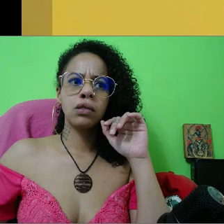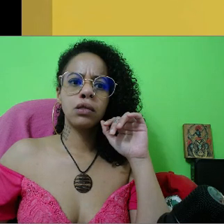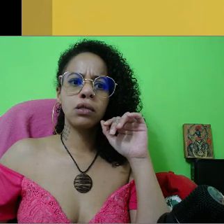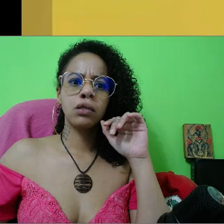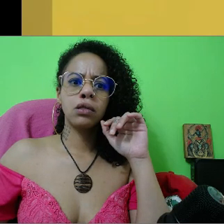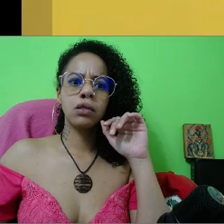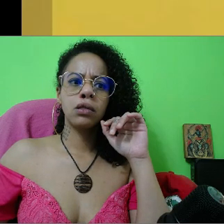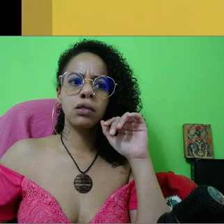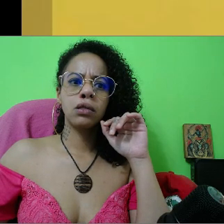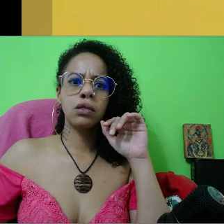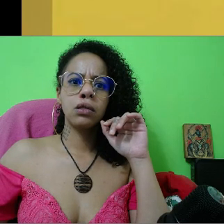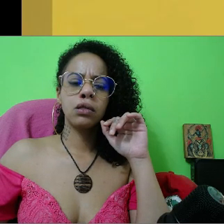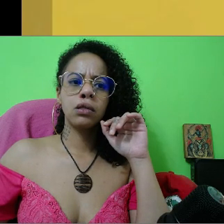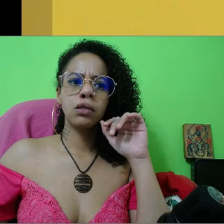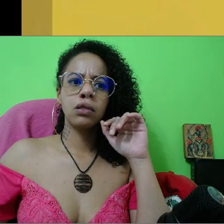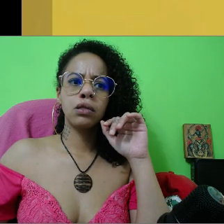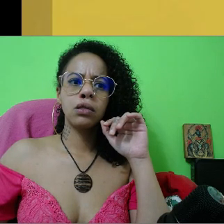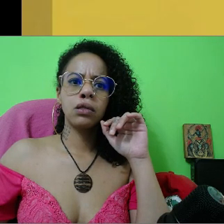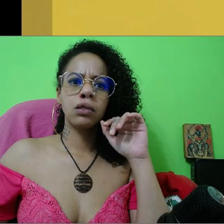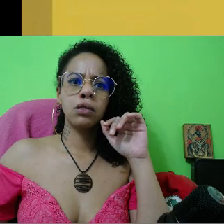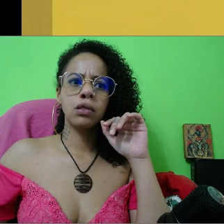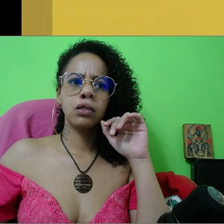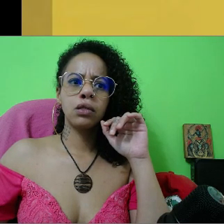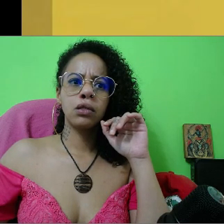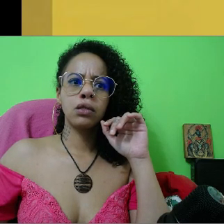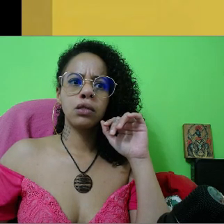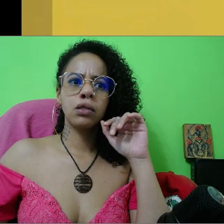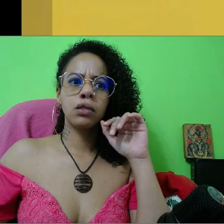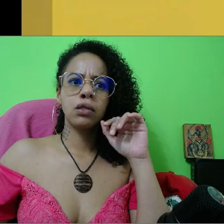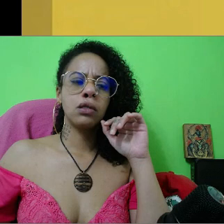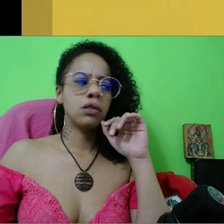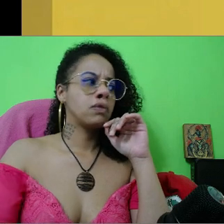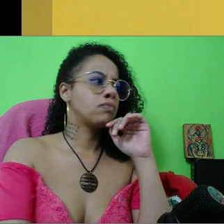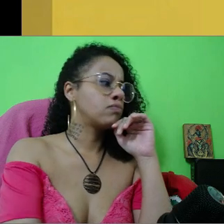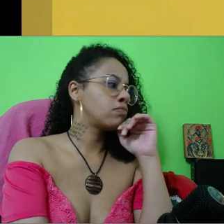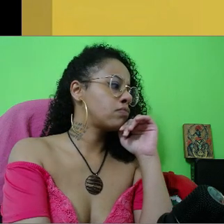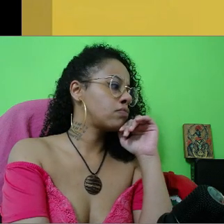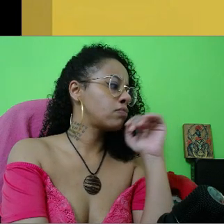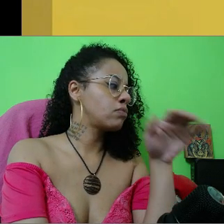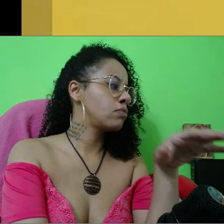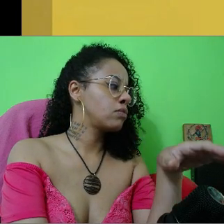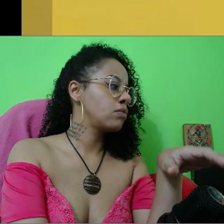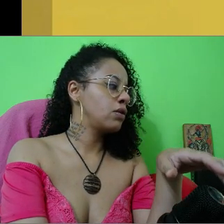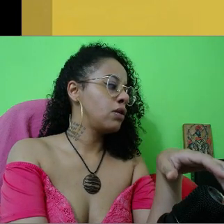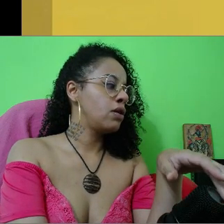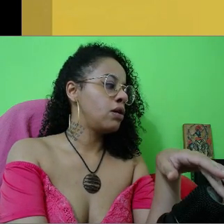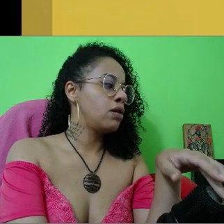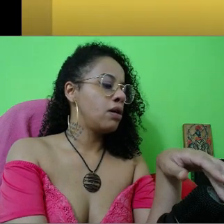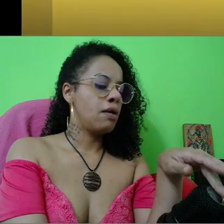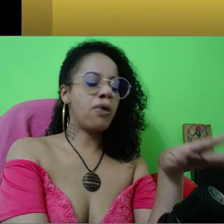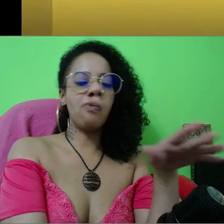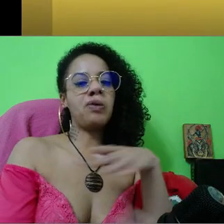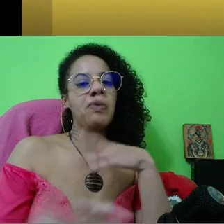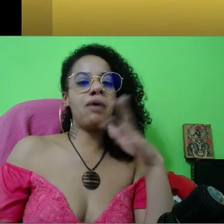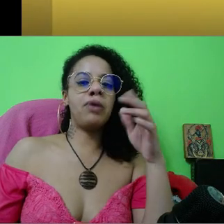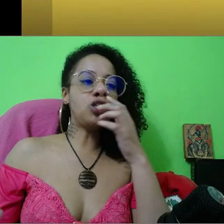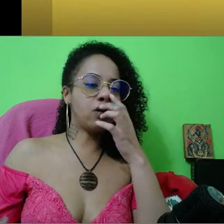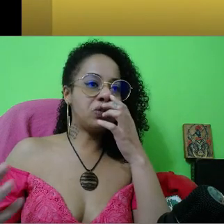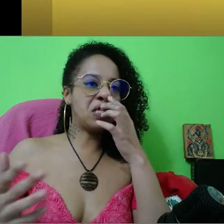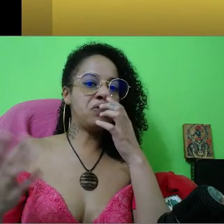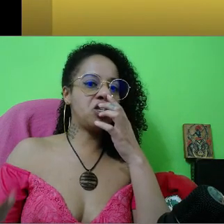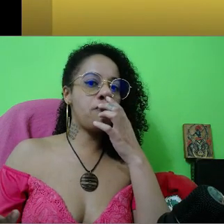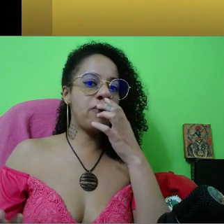nada nada ruim e eu não pude falar com os outros entendeu Bom